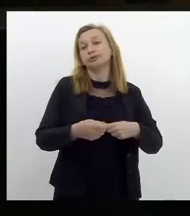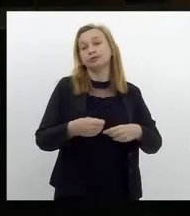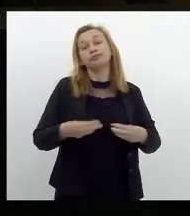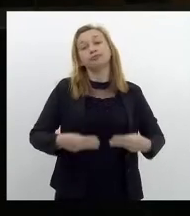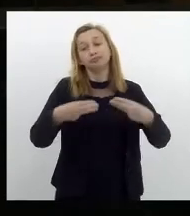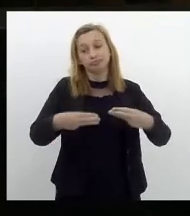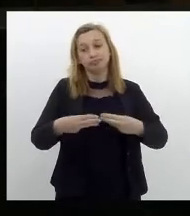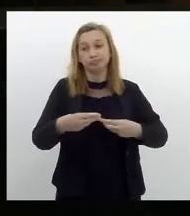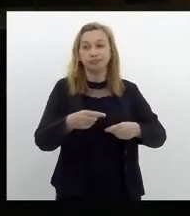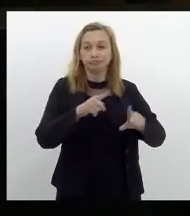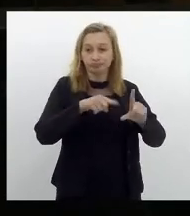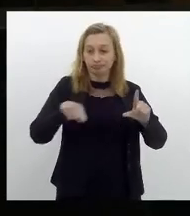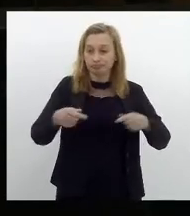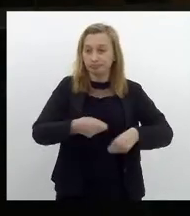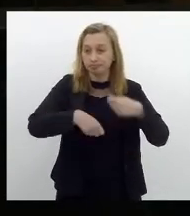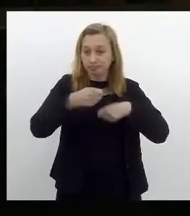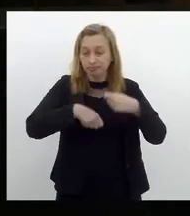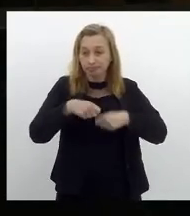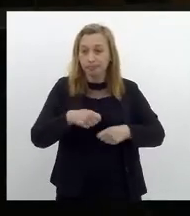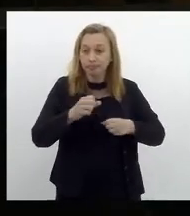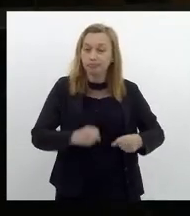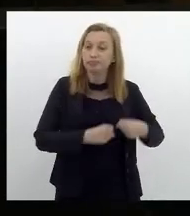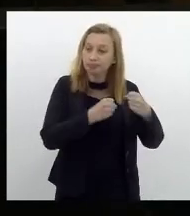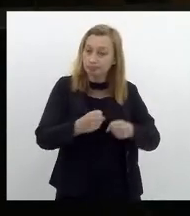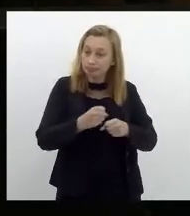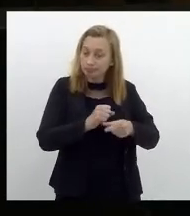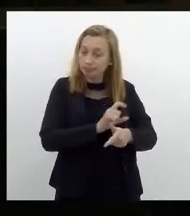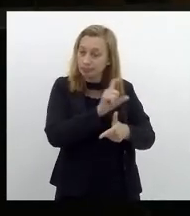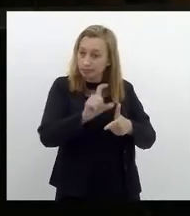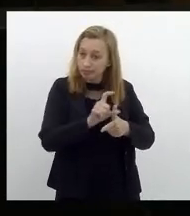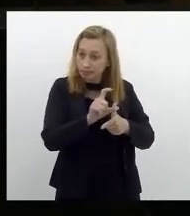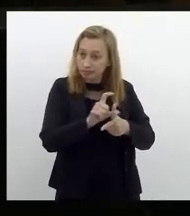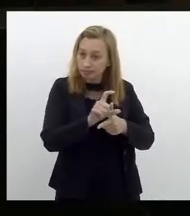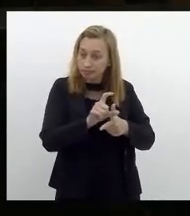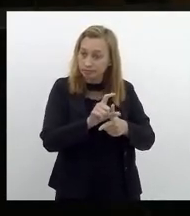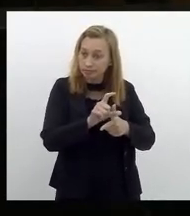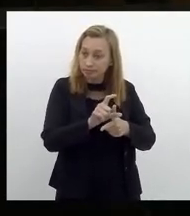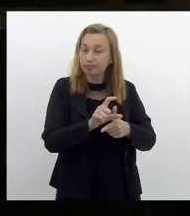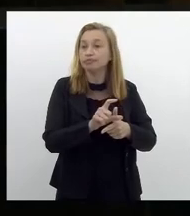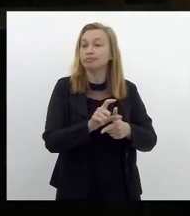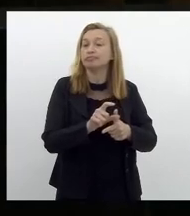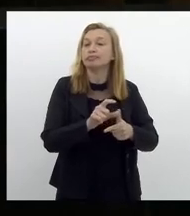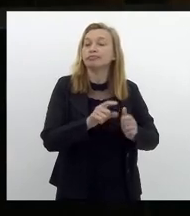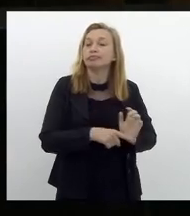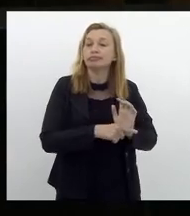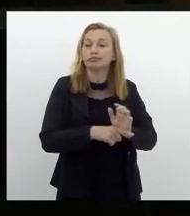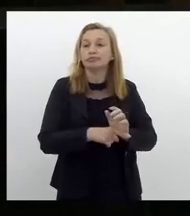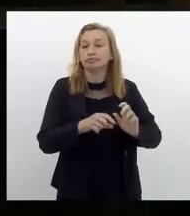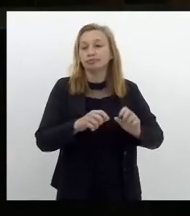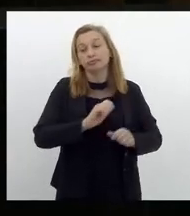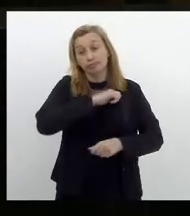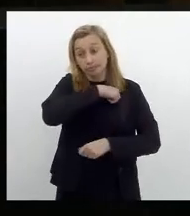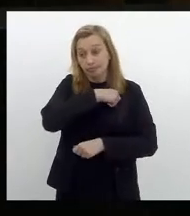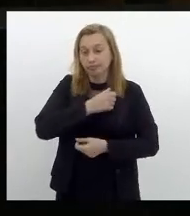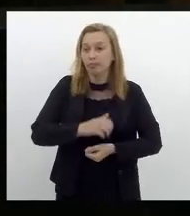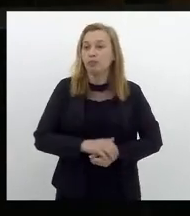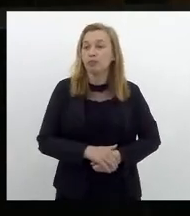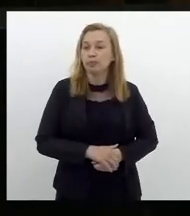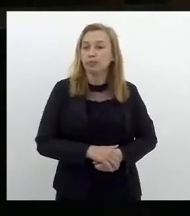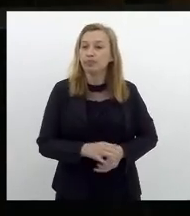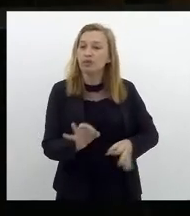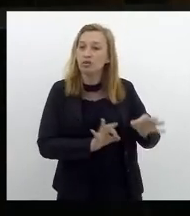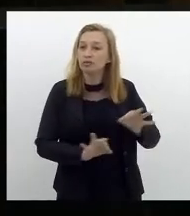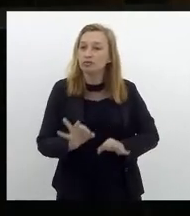na adesão: fica o Poder Executivo autorizado a aderir ao regime de recuperação fiscal, consoante o